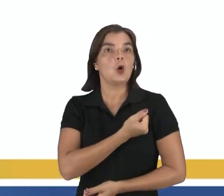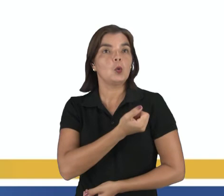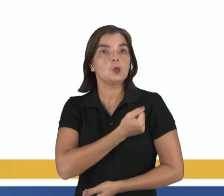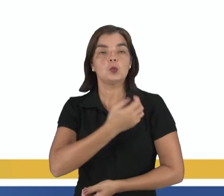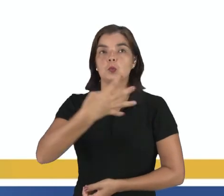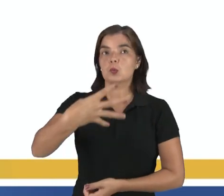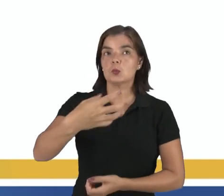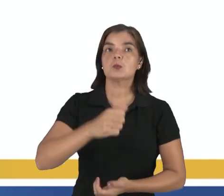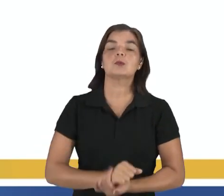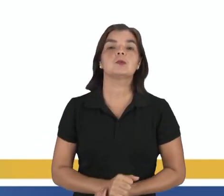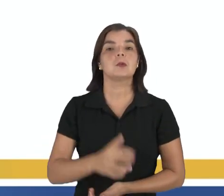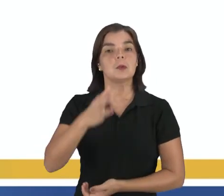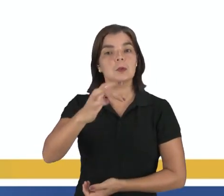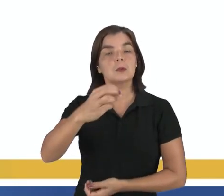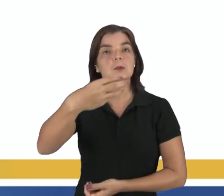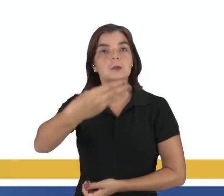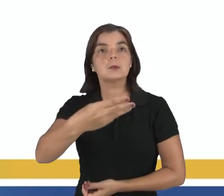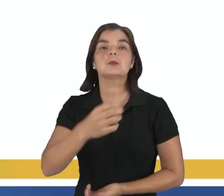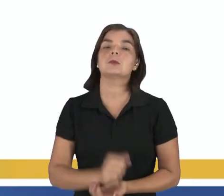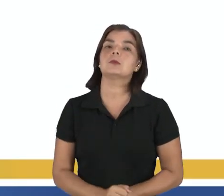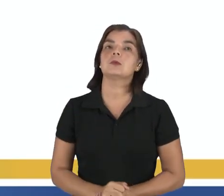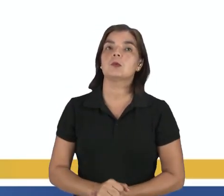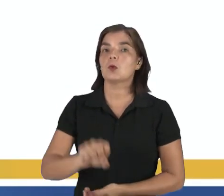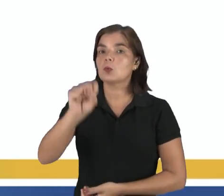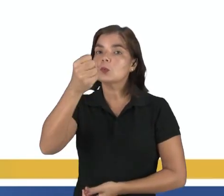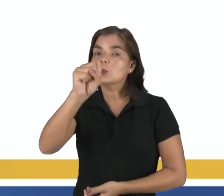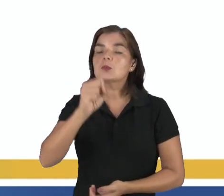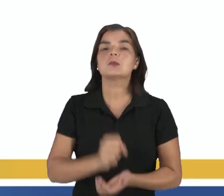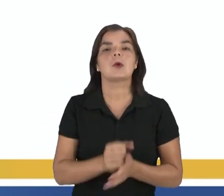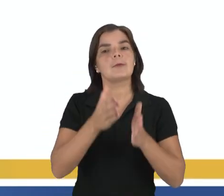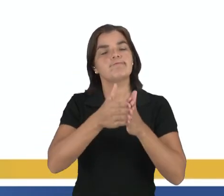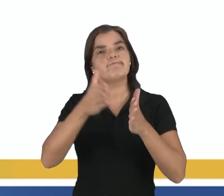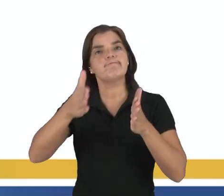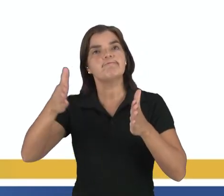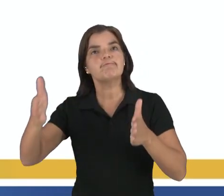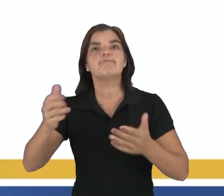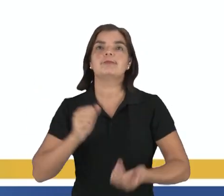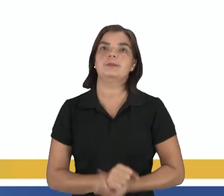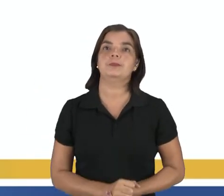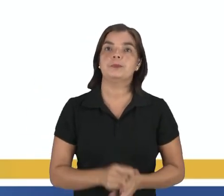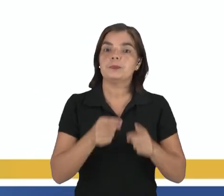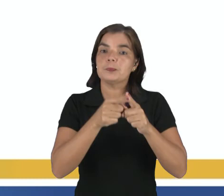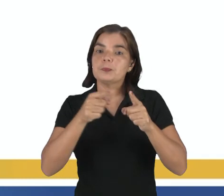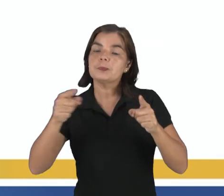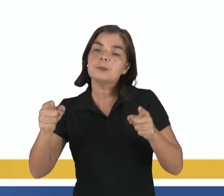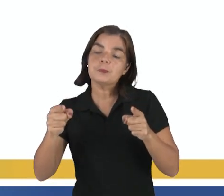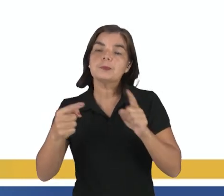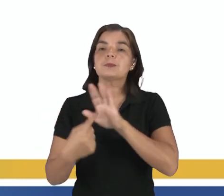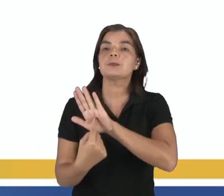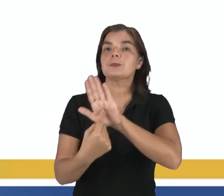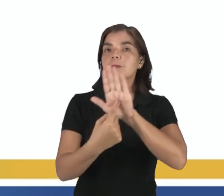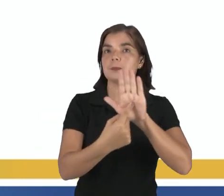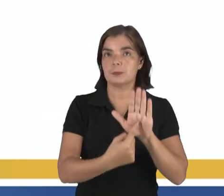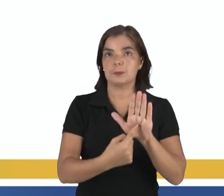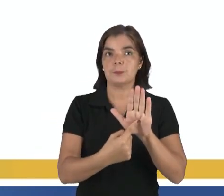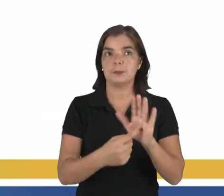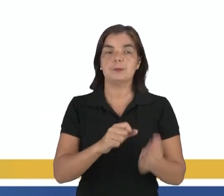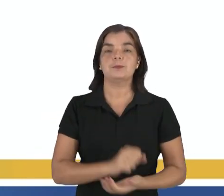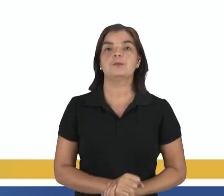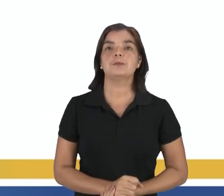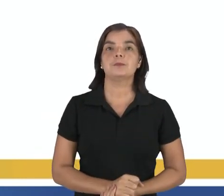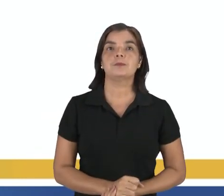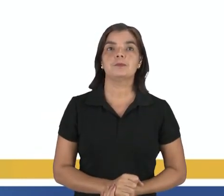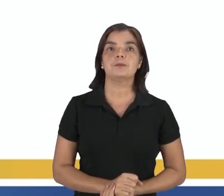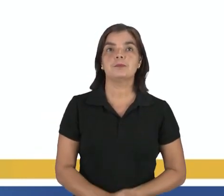igual a 4. E a f de 3, igual a 8. E assim sucessivamente. Isso implica numa sequência